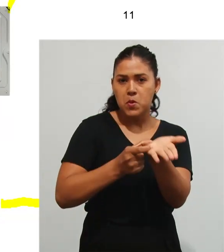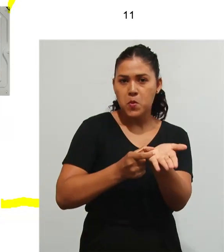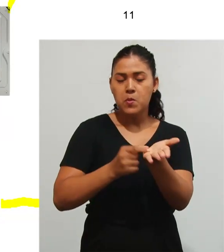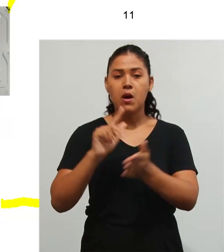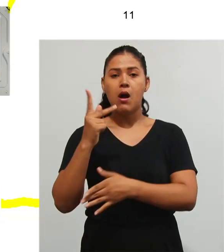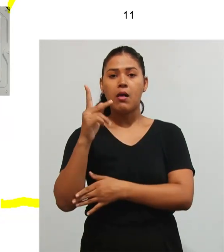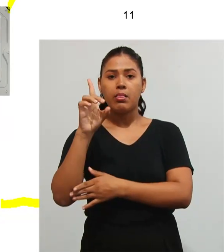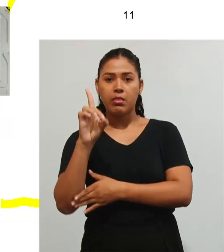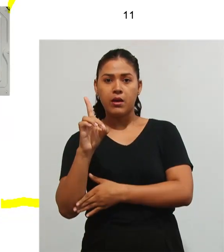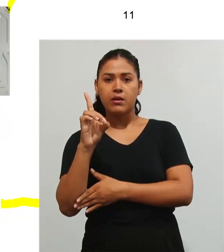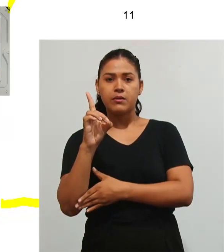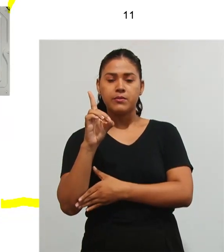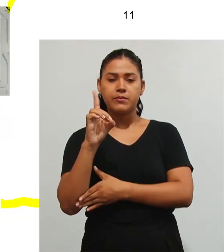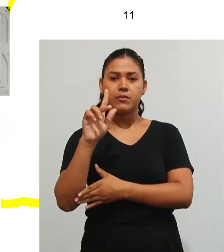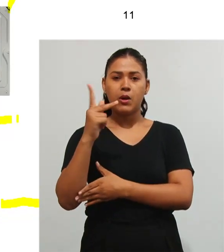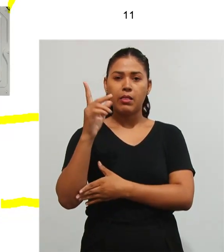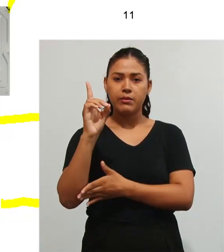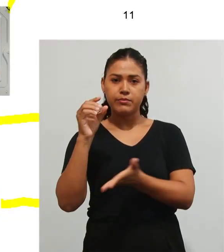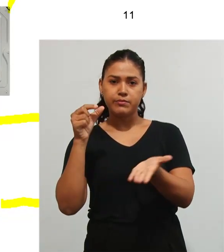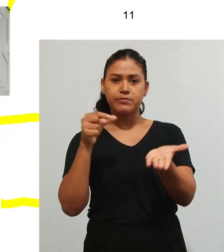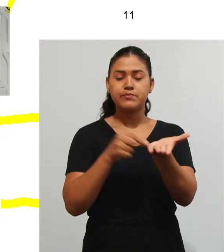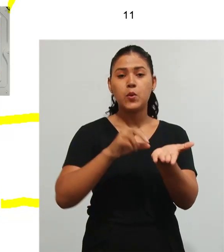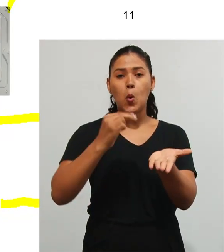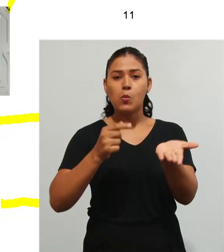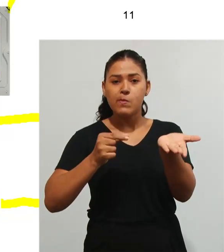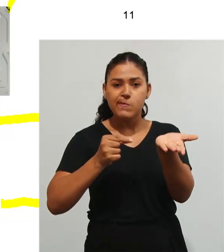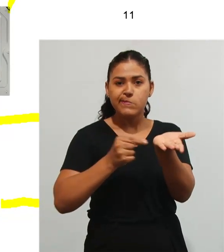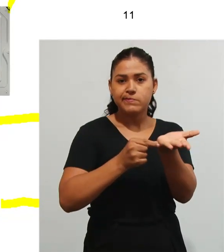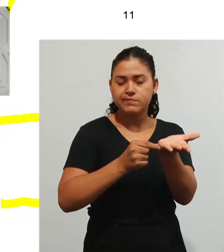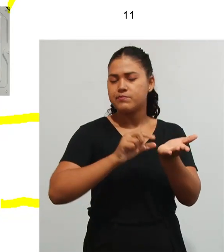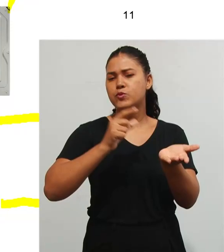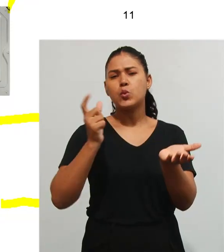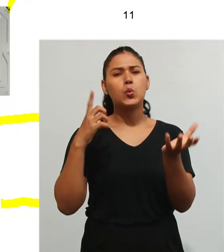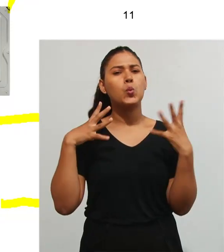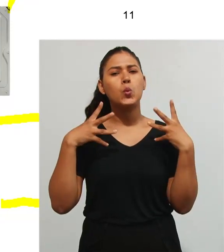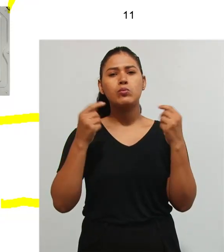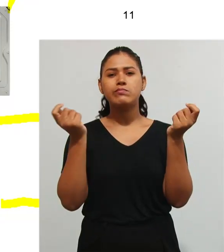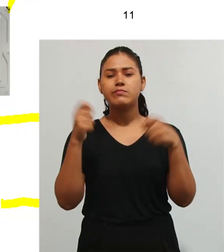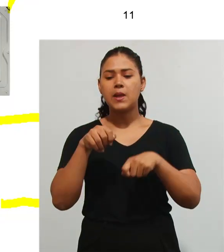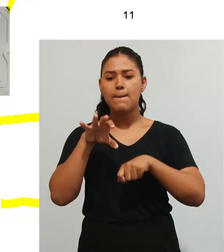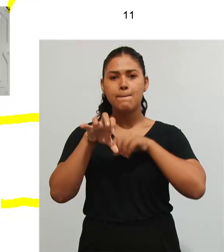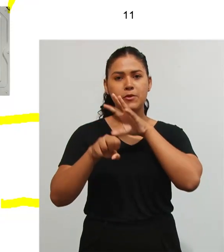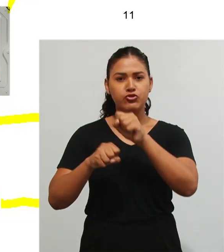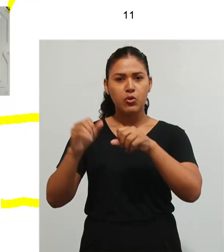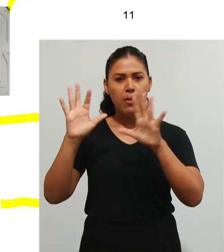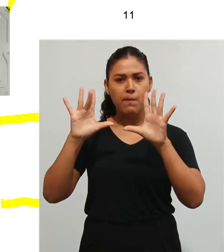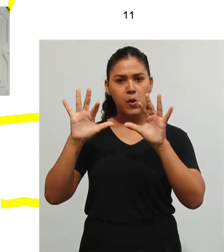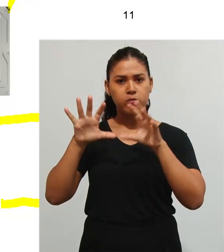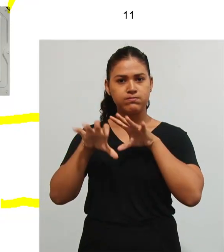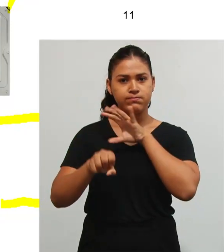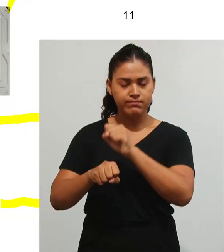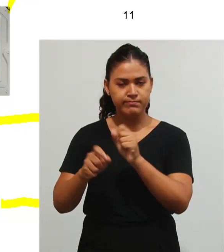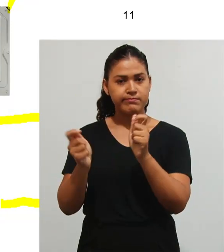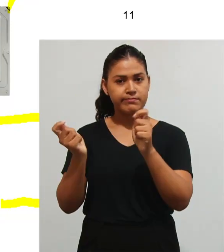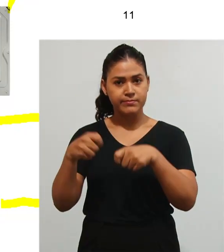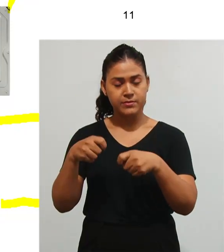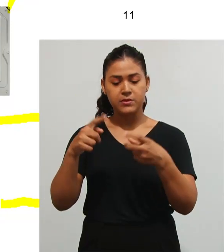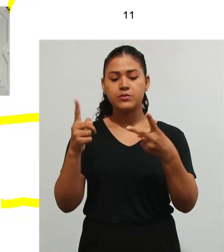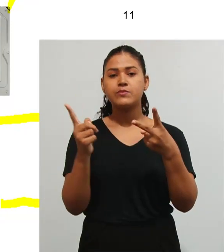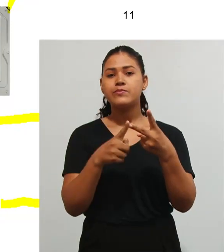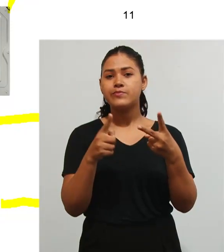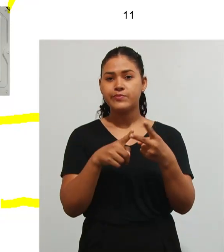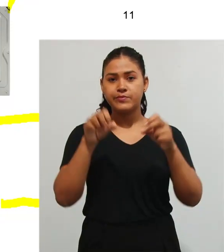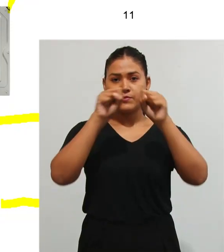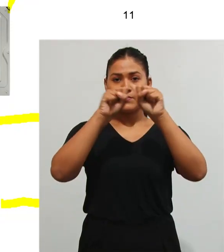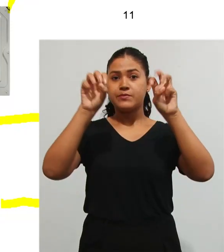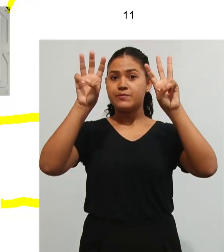HD, um pendrive, tudo aquilo que é físico, eu consigo manusear com as mãos. O software,